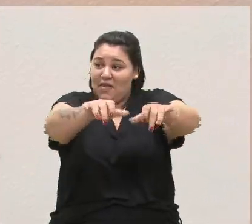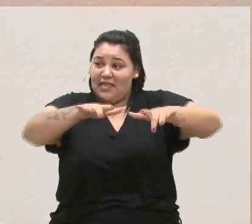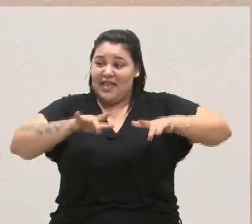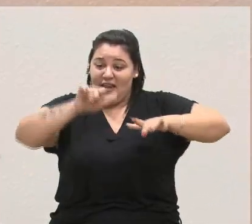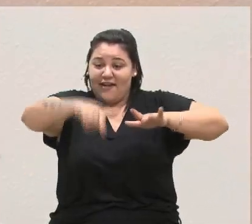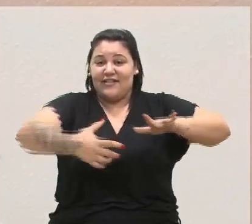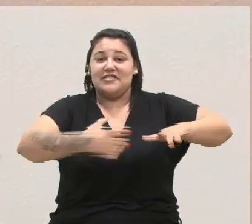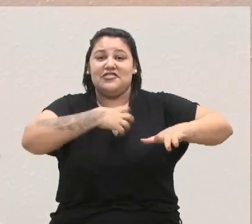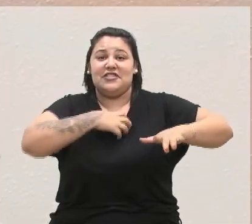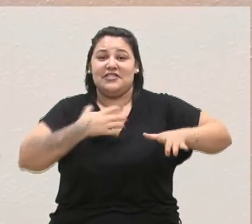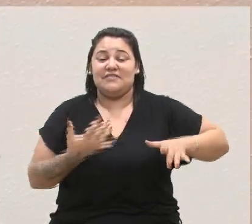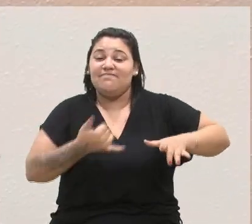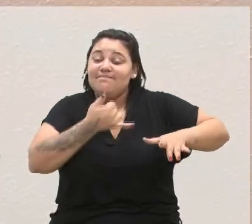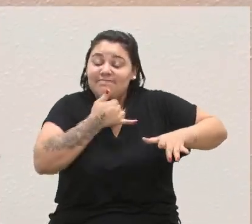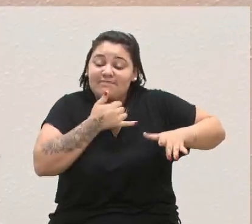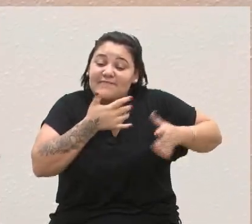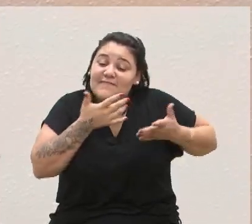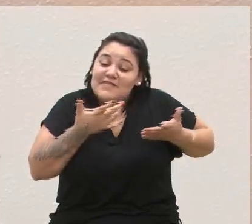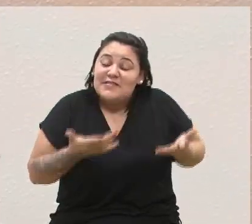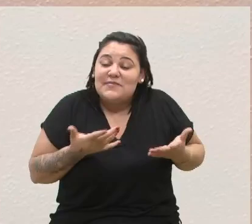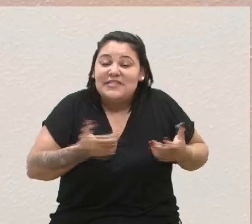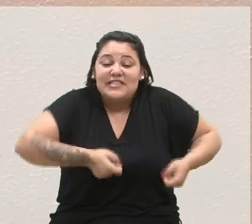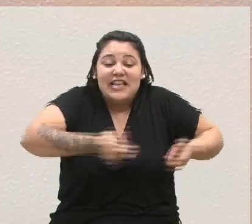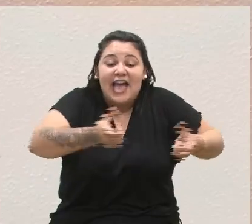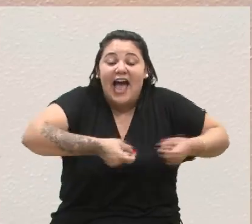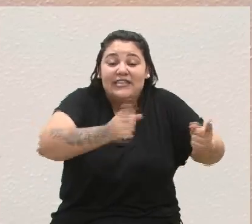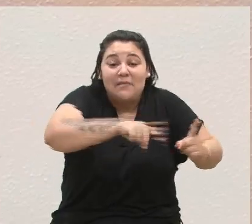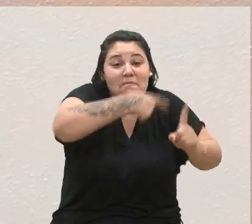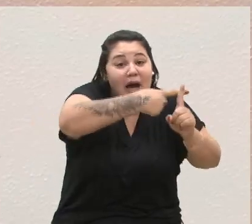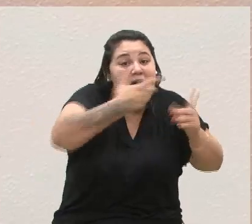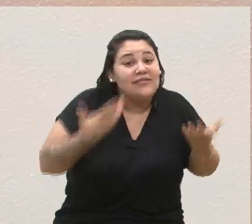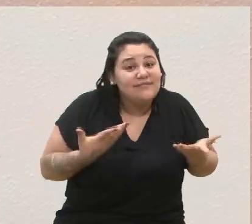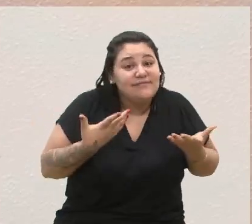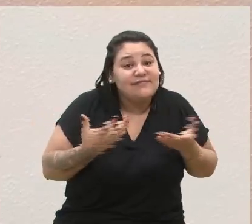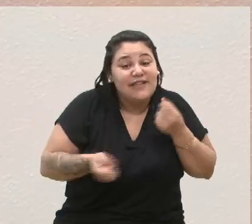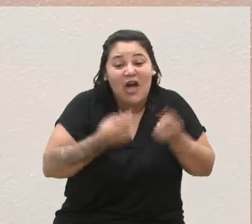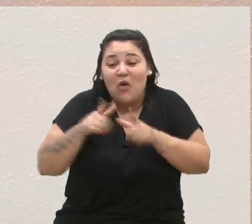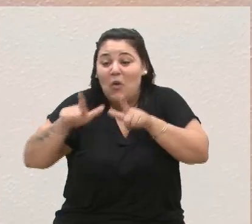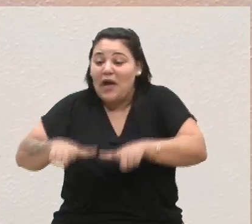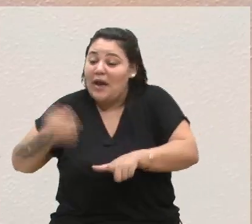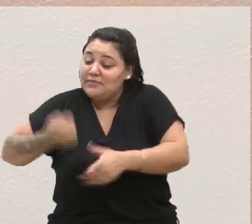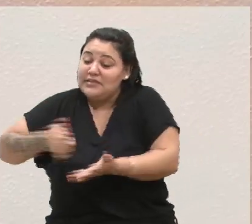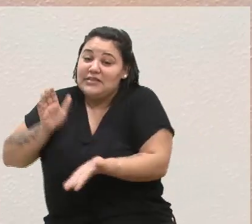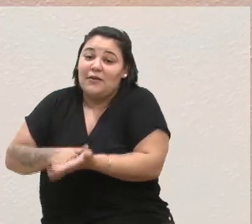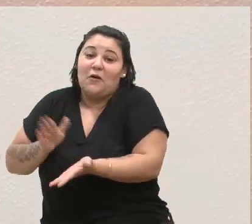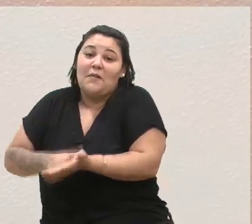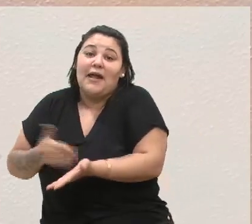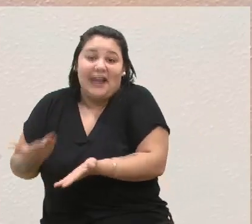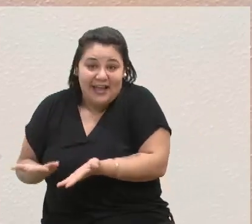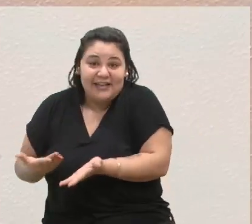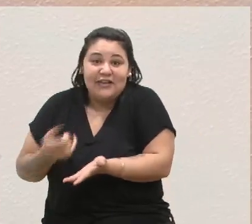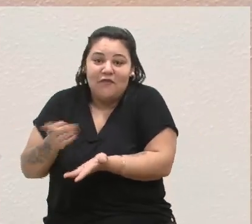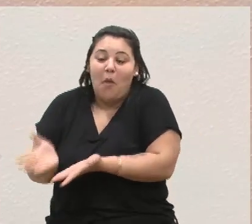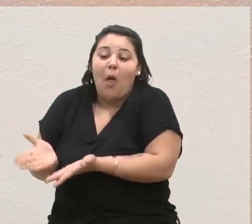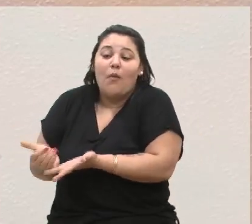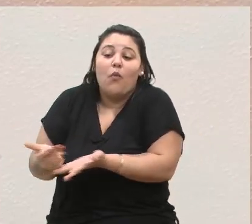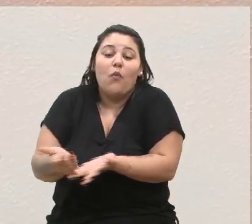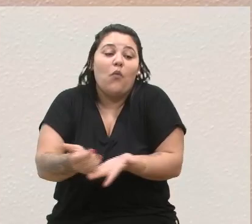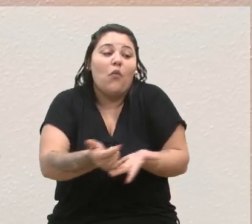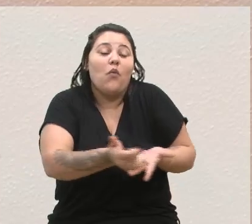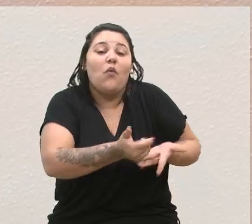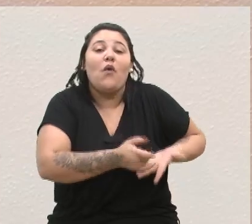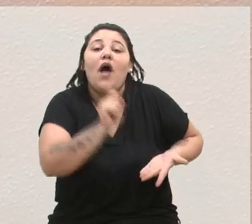desta forma. Infelizmente, quando se gasta mais, em algum lugar tem que arrecadar, né? Então vamos arrecadar assim, ó, aonde